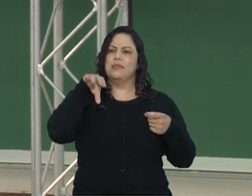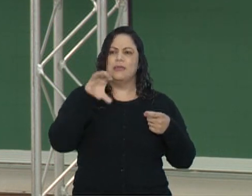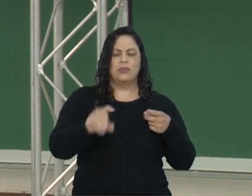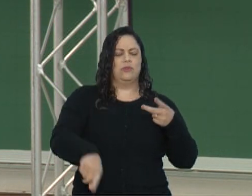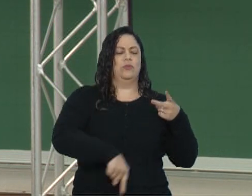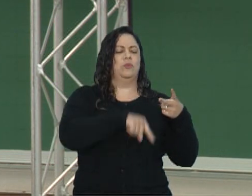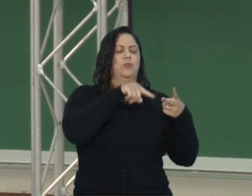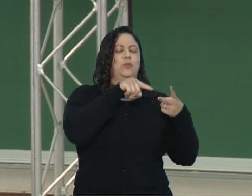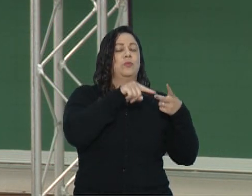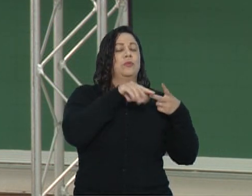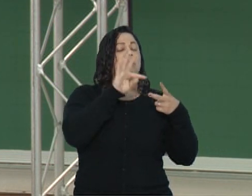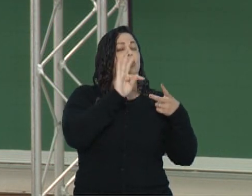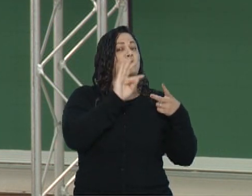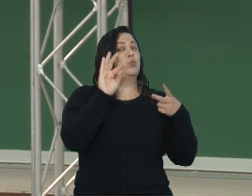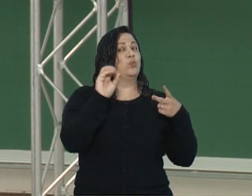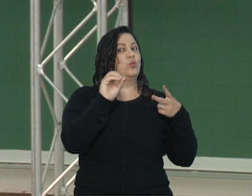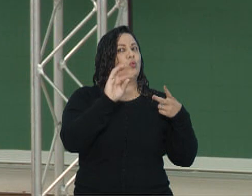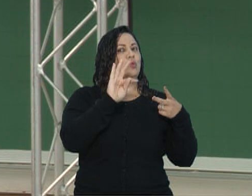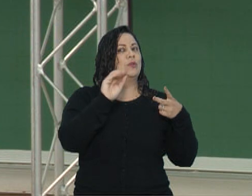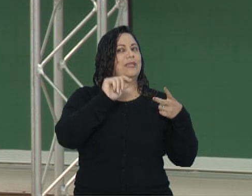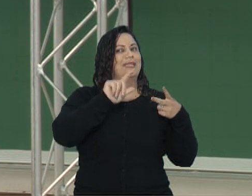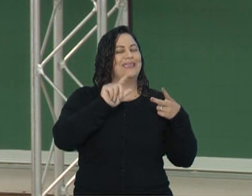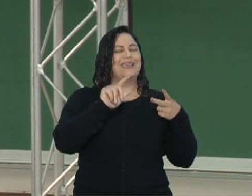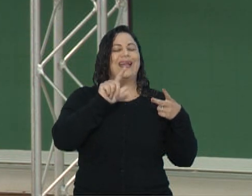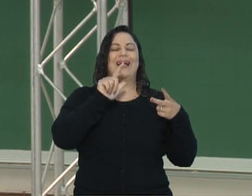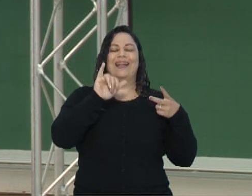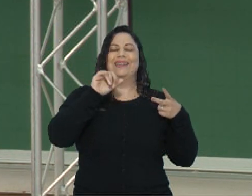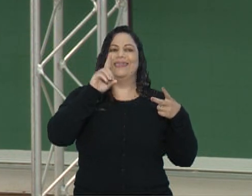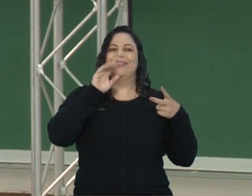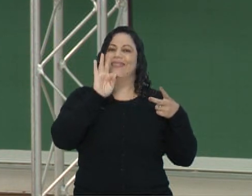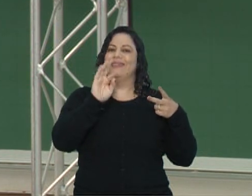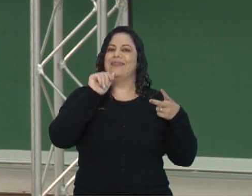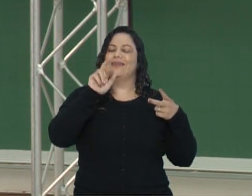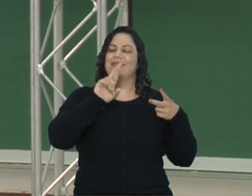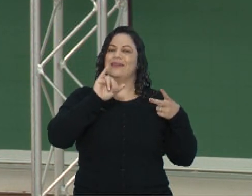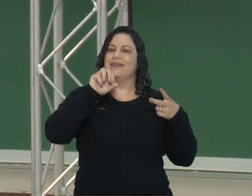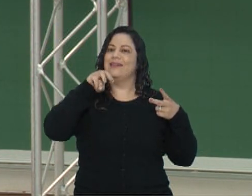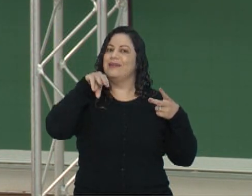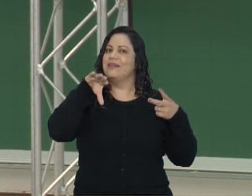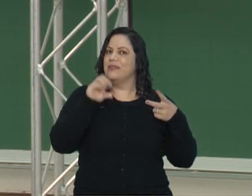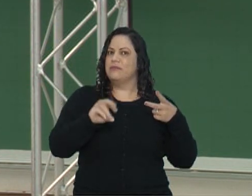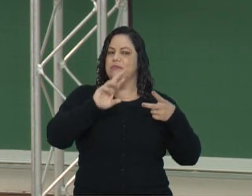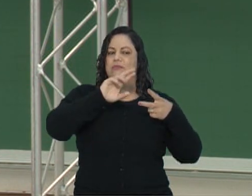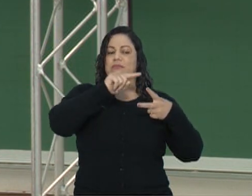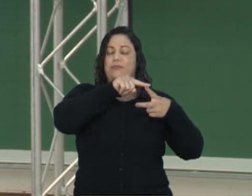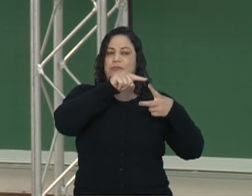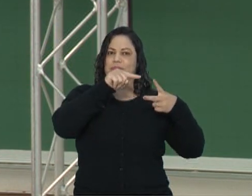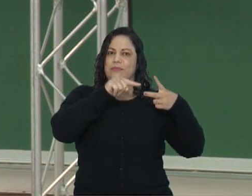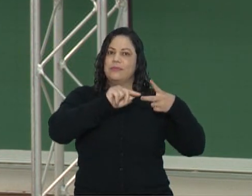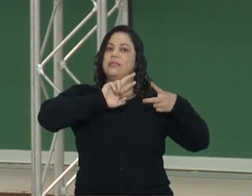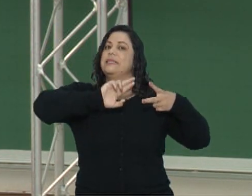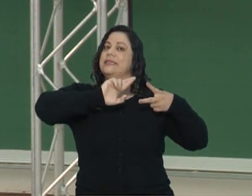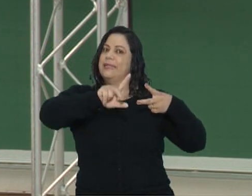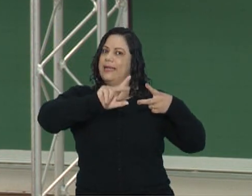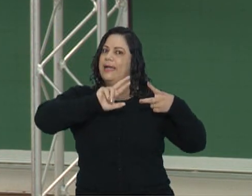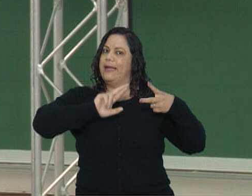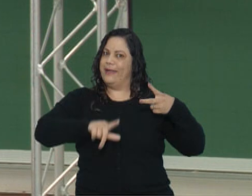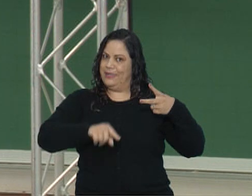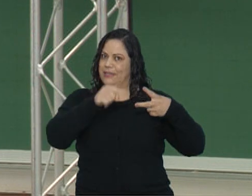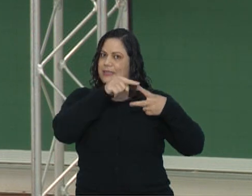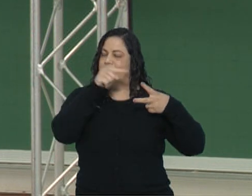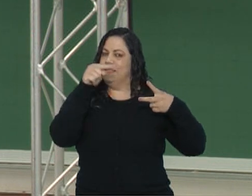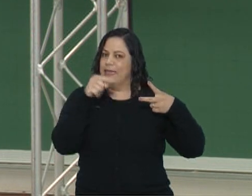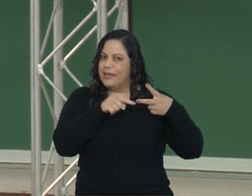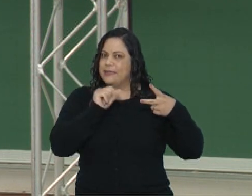características e a diferença básica entre elas. E depois cite exemplos práticos. Um exemplo do autoritarismo, né?